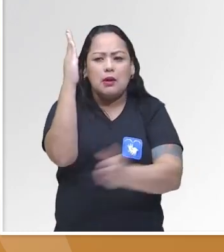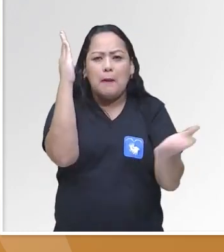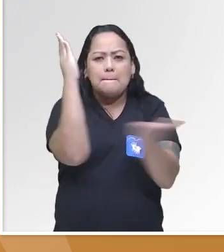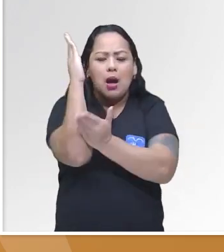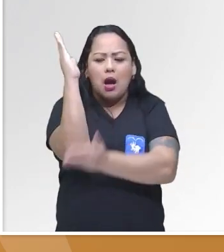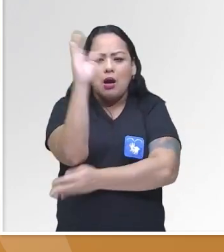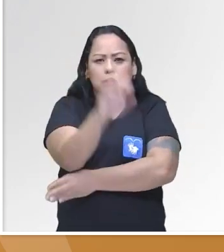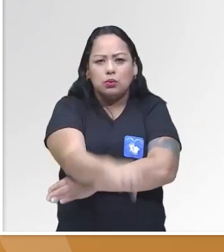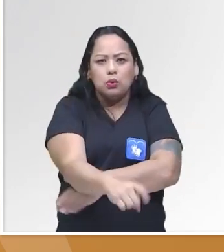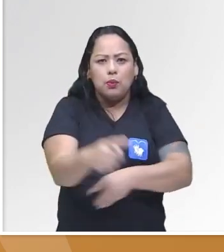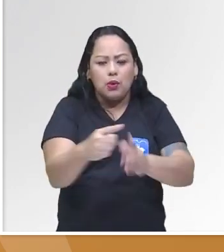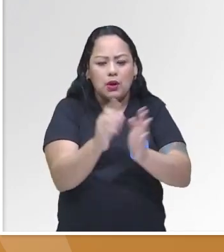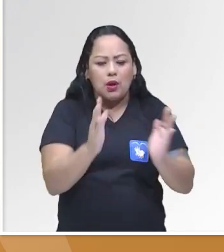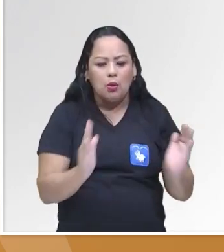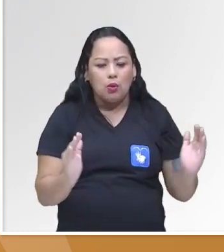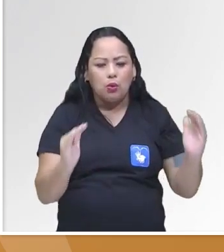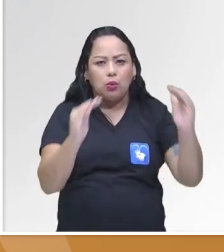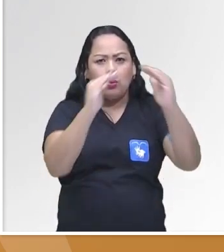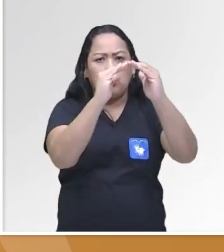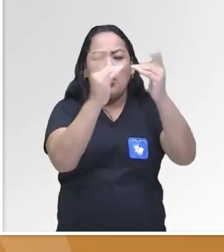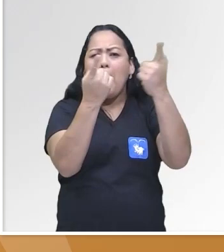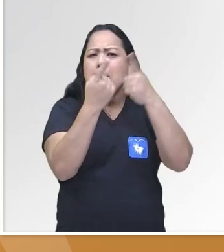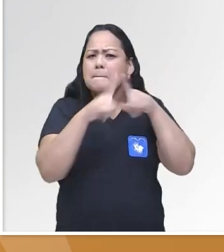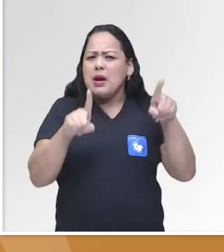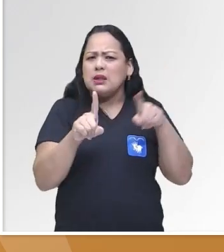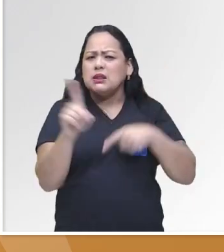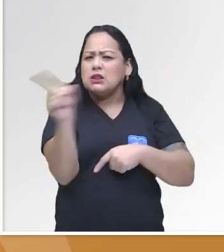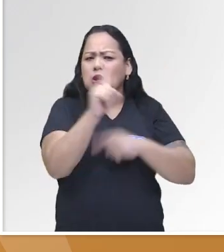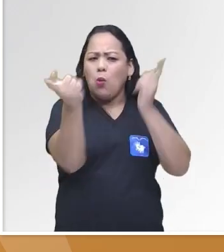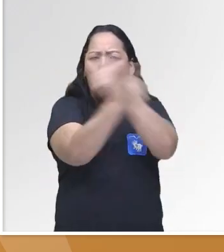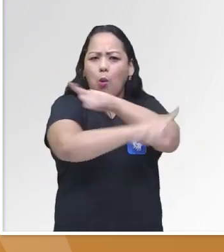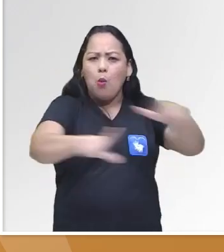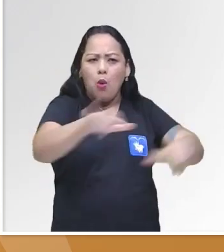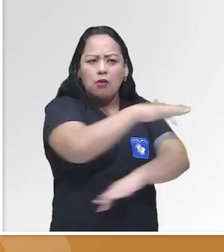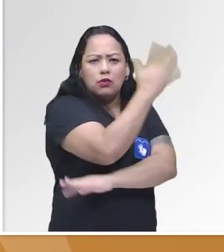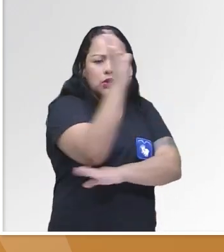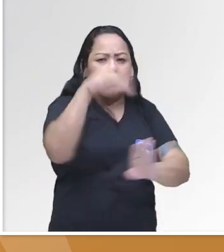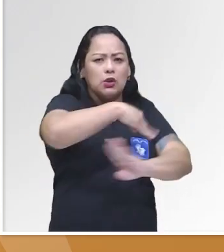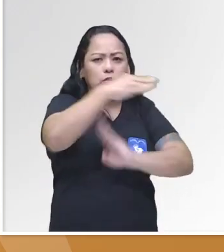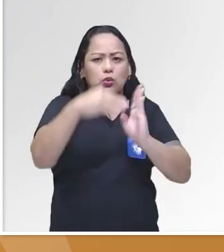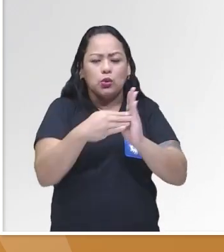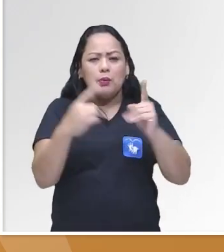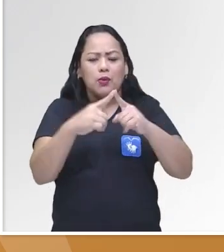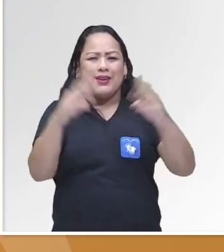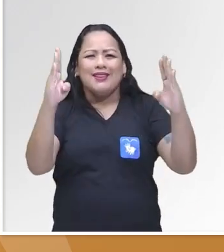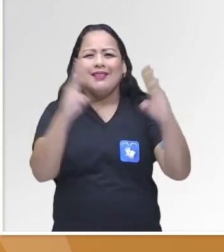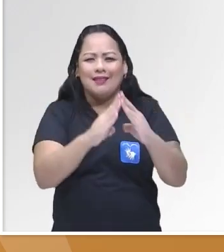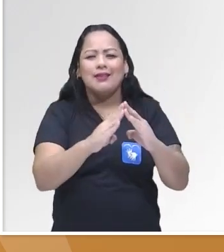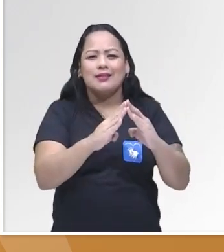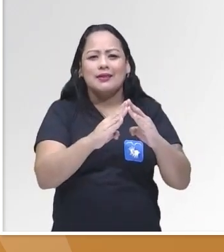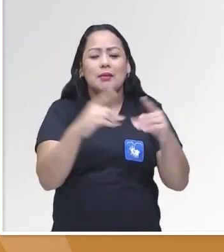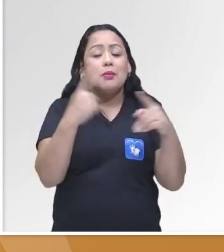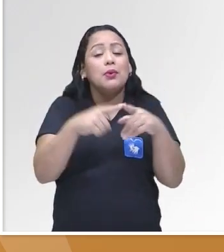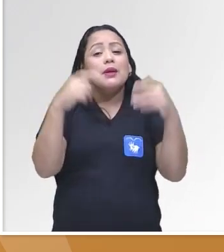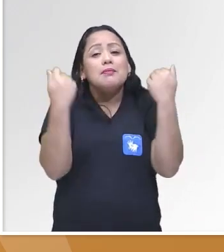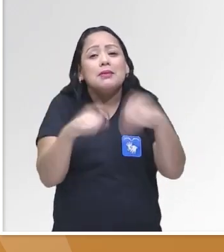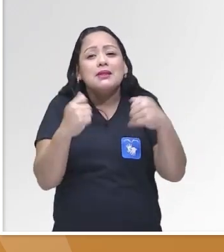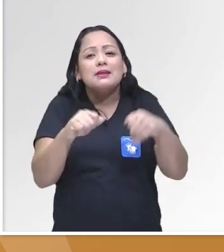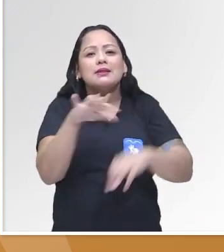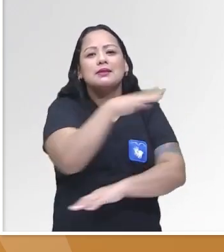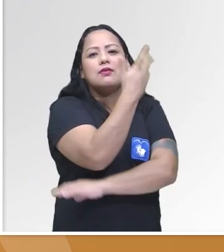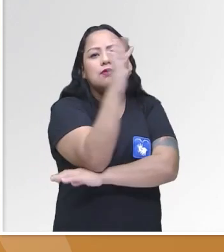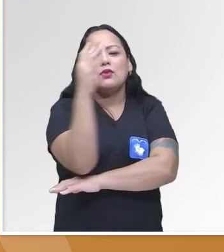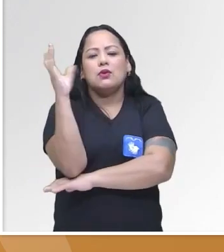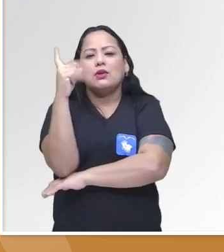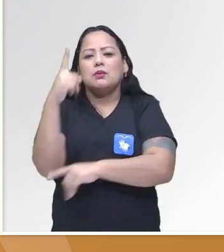malocas, mas eu não vou matar a floresta inteira para fazer uma maloca, porque eu preciso da floresta para fazer